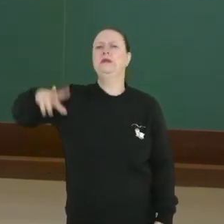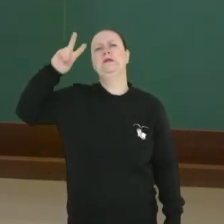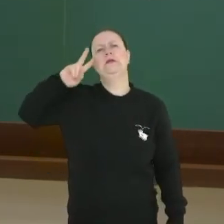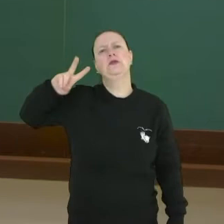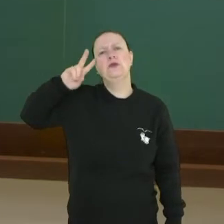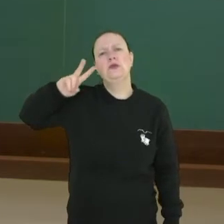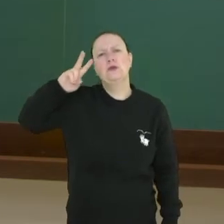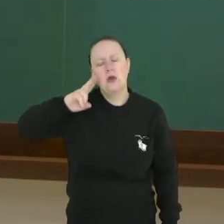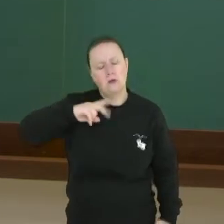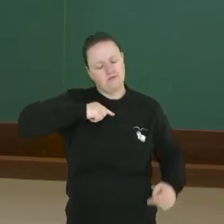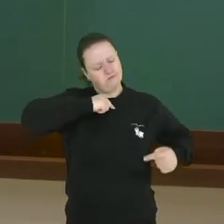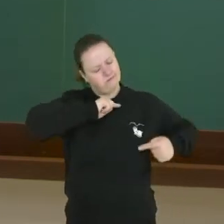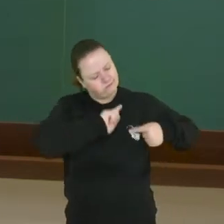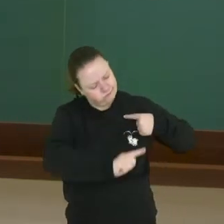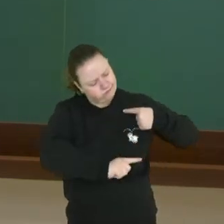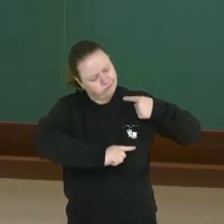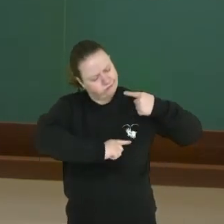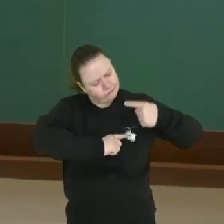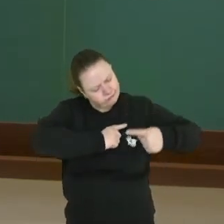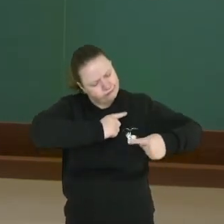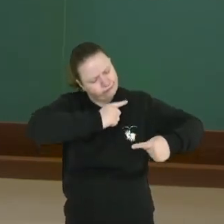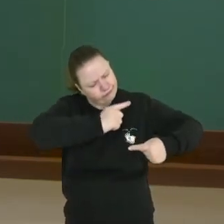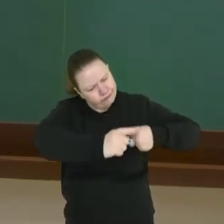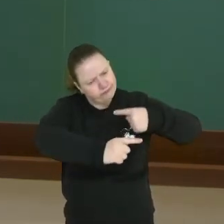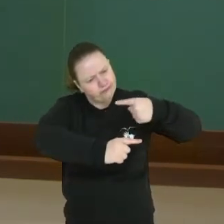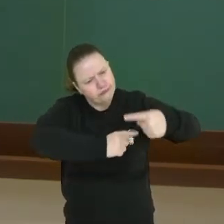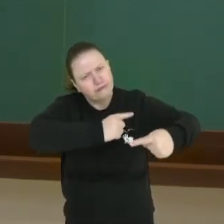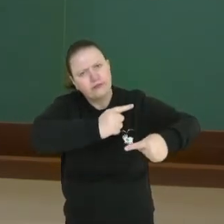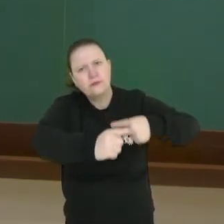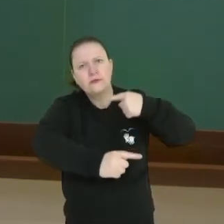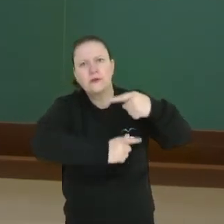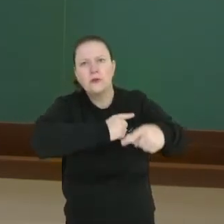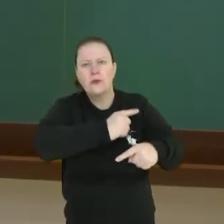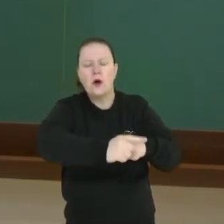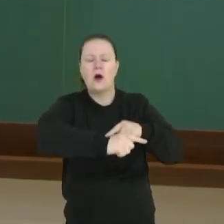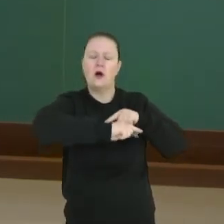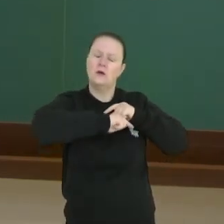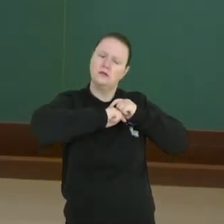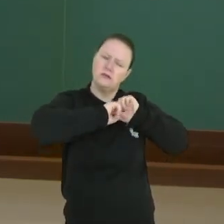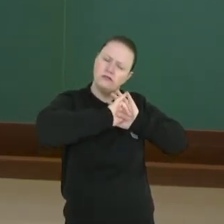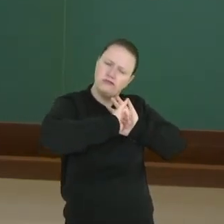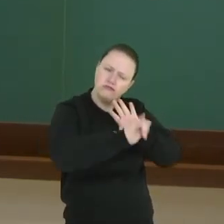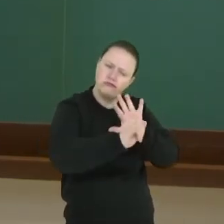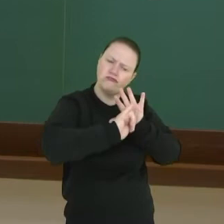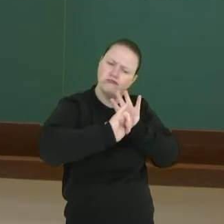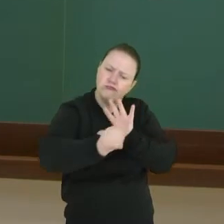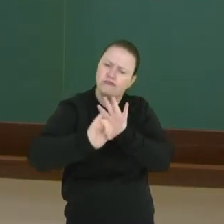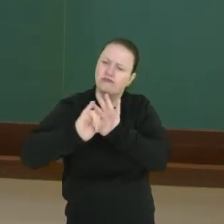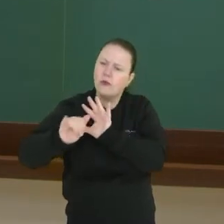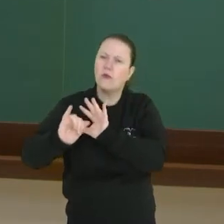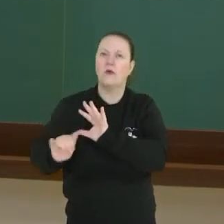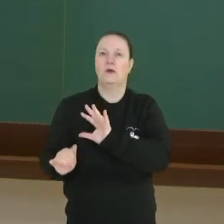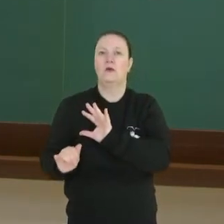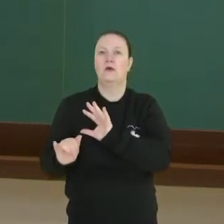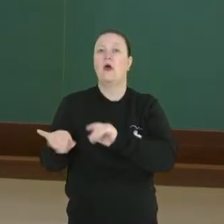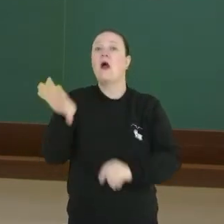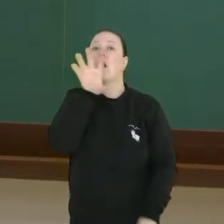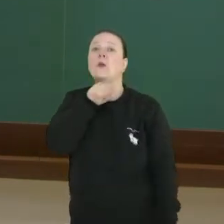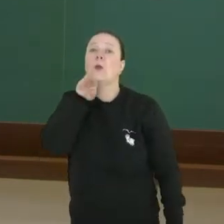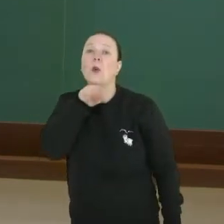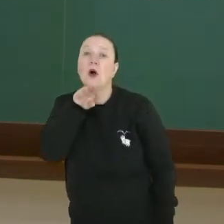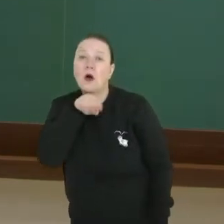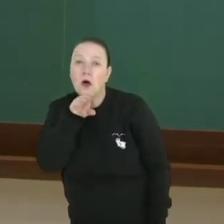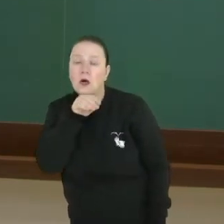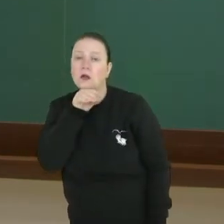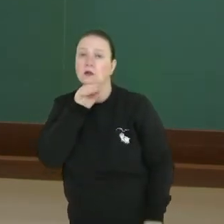de geração para geração de uma forma oralizada, ou seja, contando apenas, né? Não